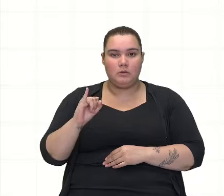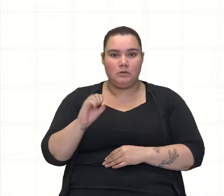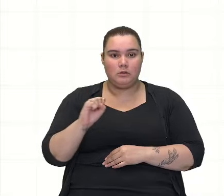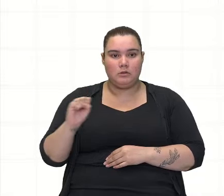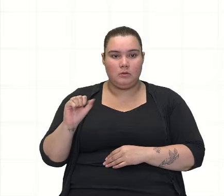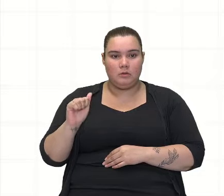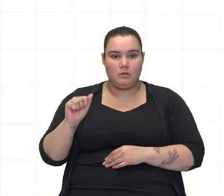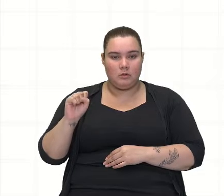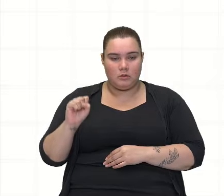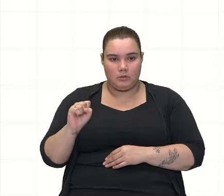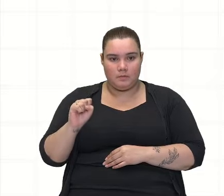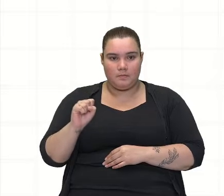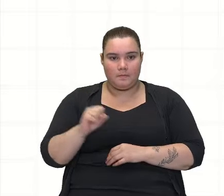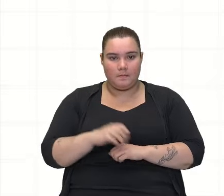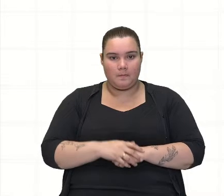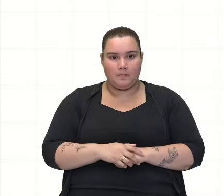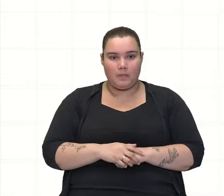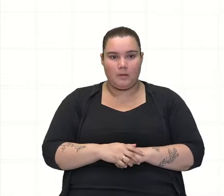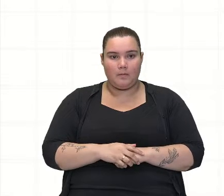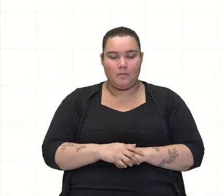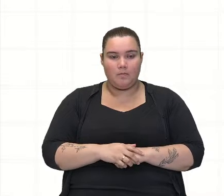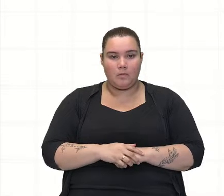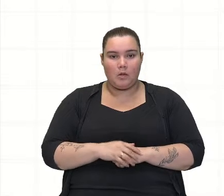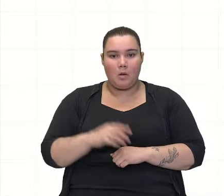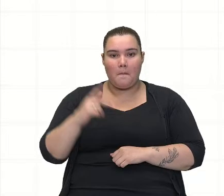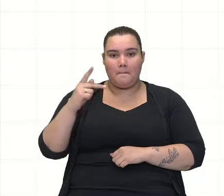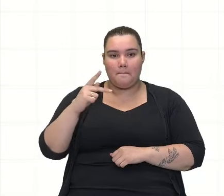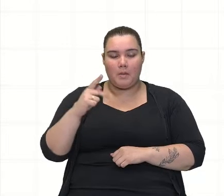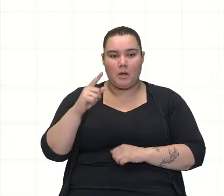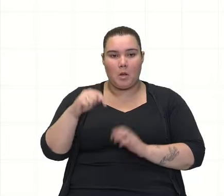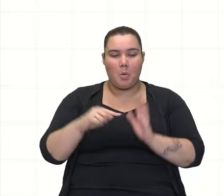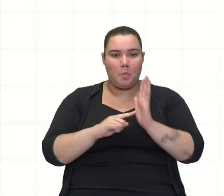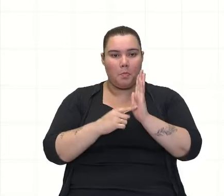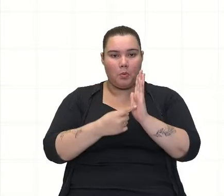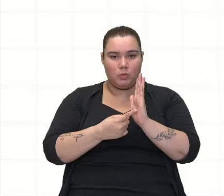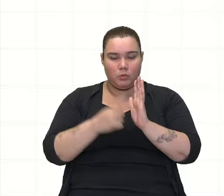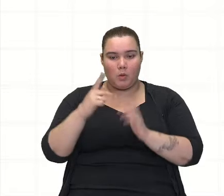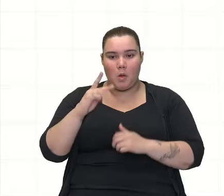ó, vou chamar um ponto P aqui. Deixa eu arrumar esse P.